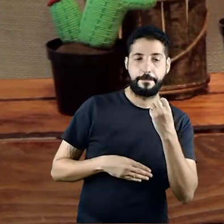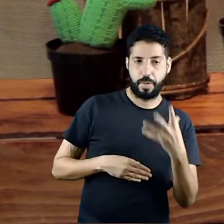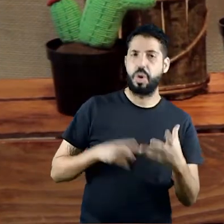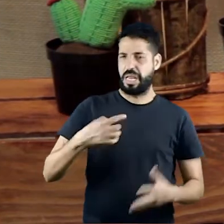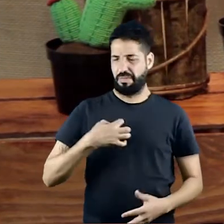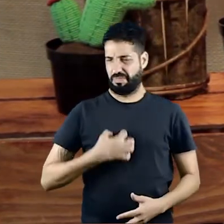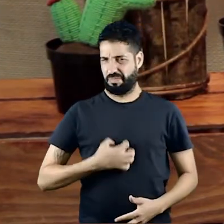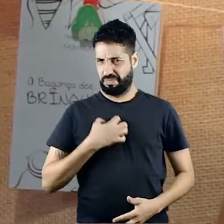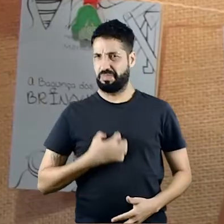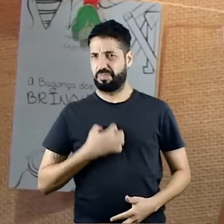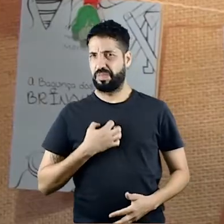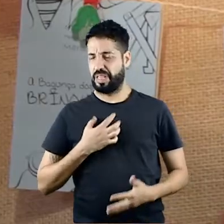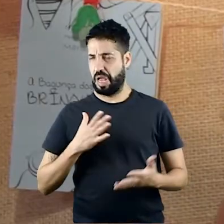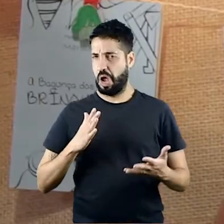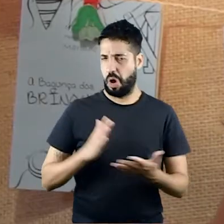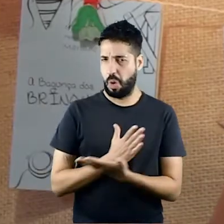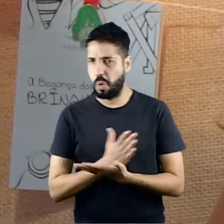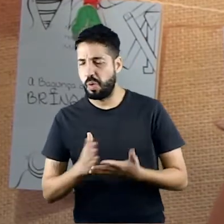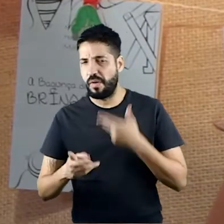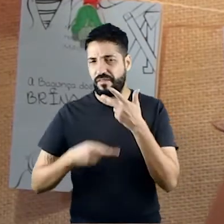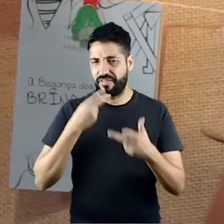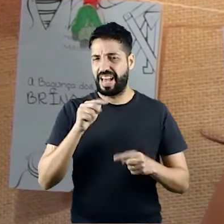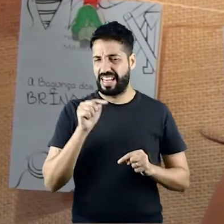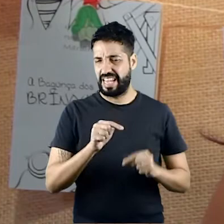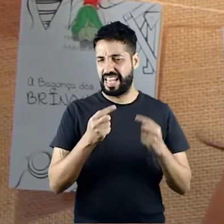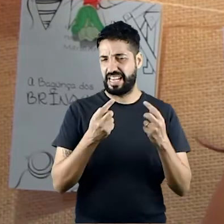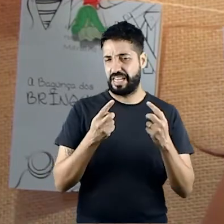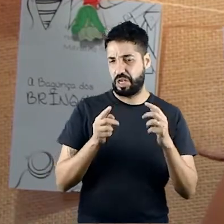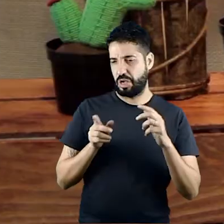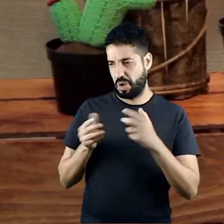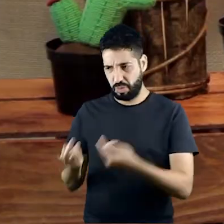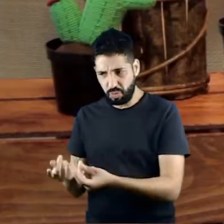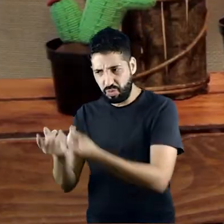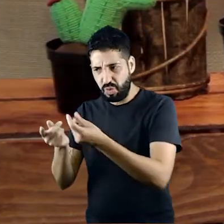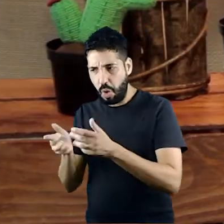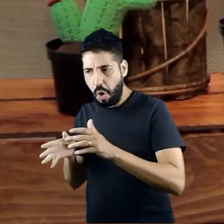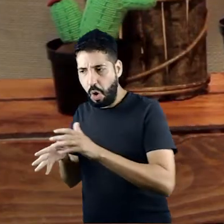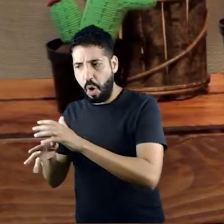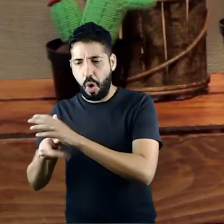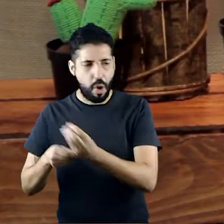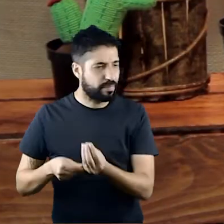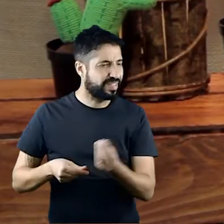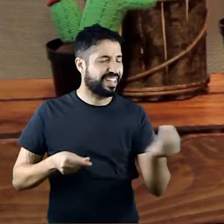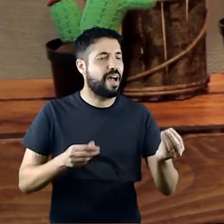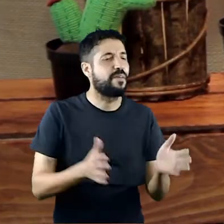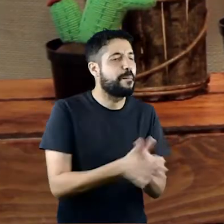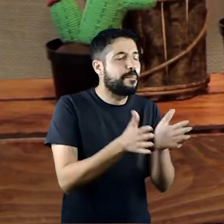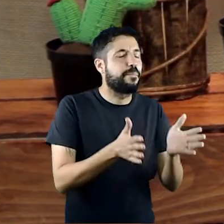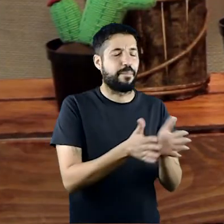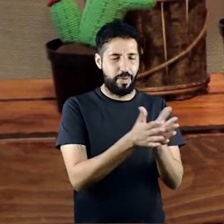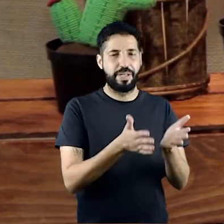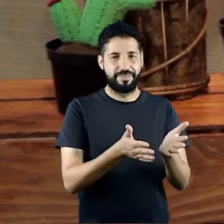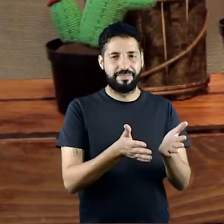tinha muita atitude alguns dizem hoje em dia que ele era o Hollywood vou dava do povo rico e dava